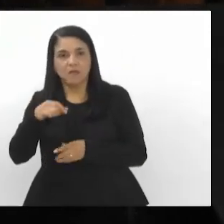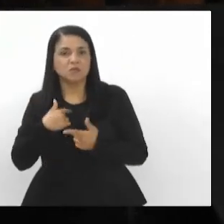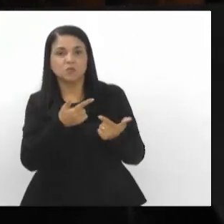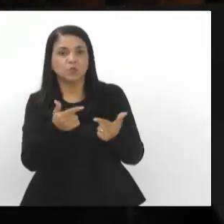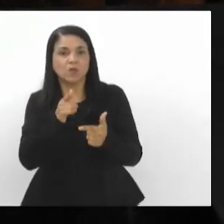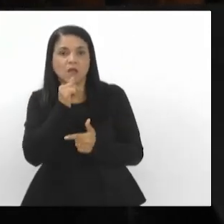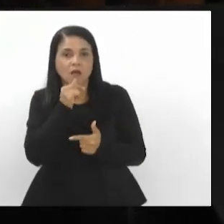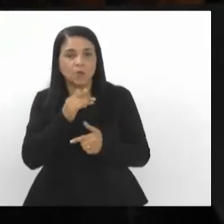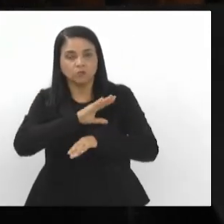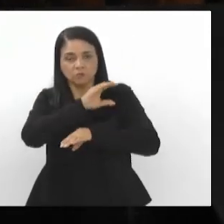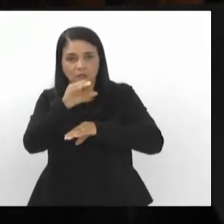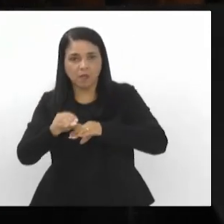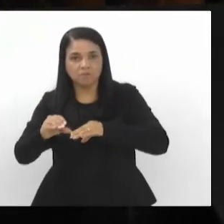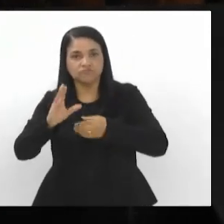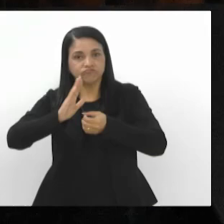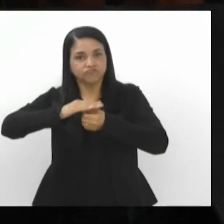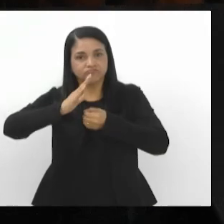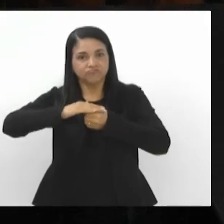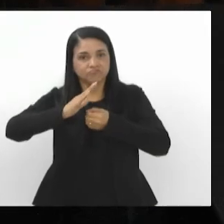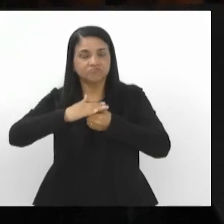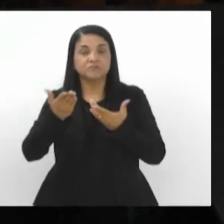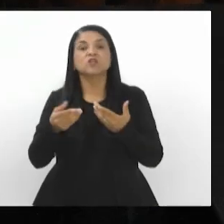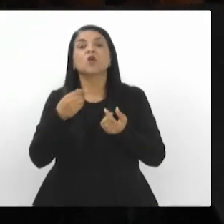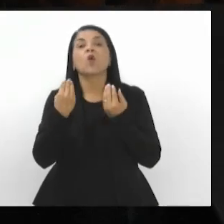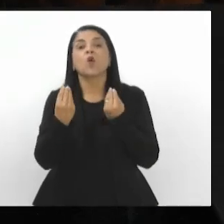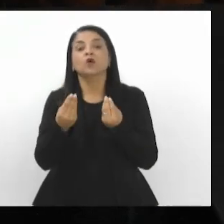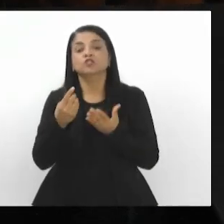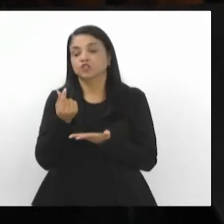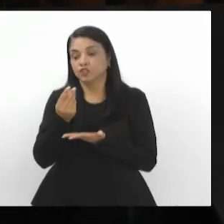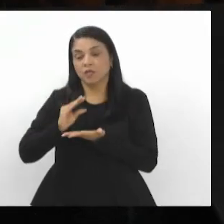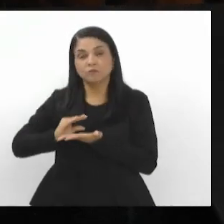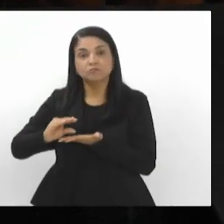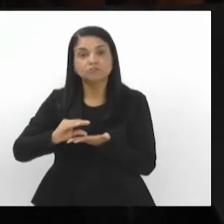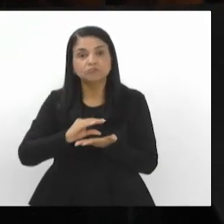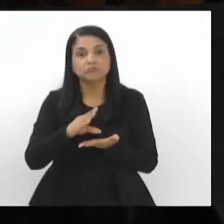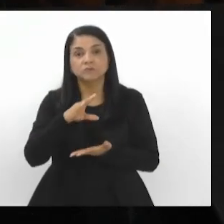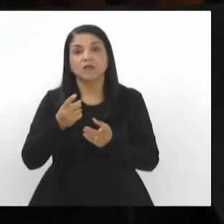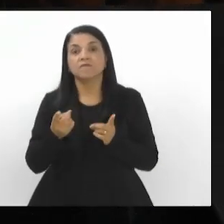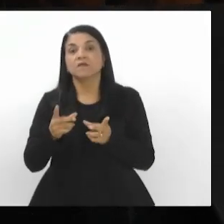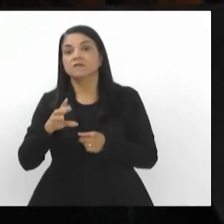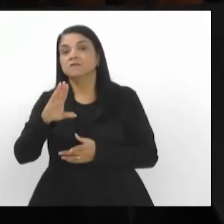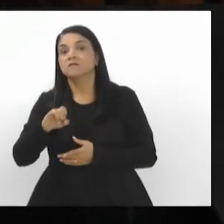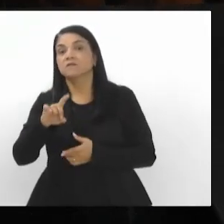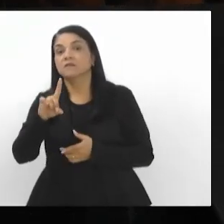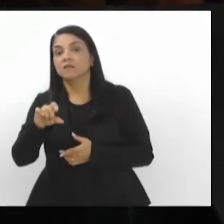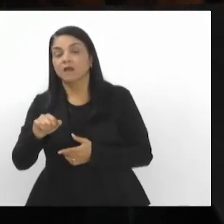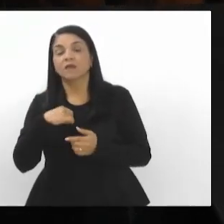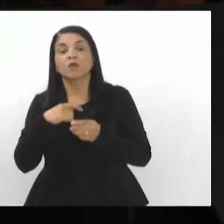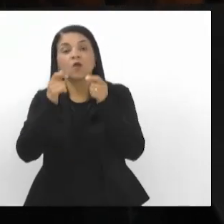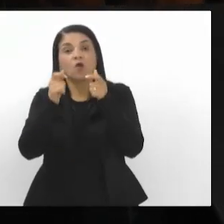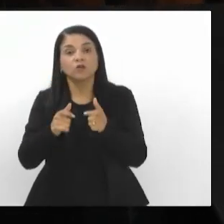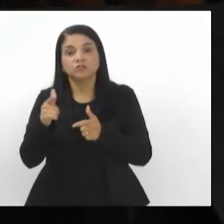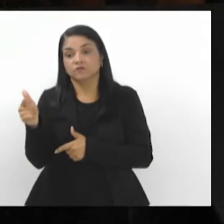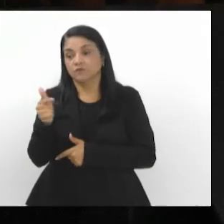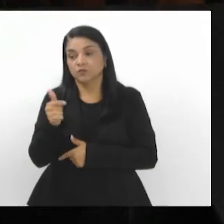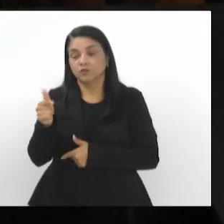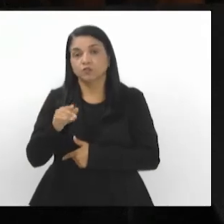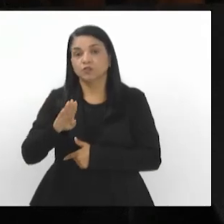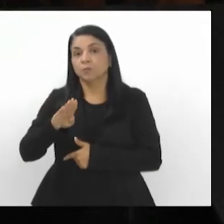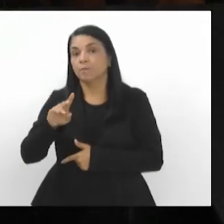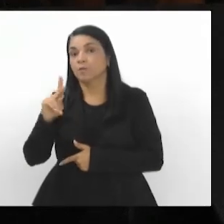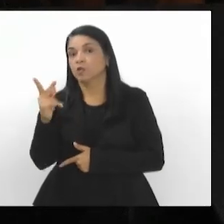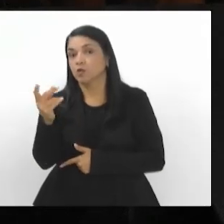água e não sabemos aonde foi parar o dinheiro da venda da SEDAI, 22 bilhões que